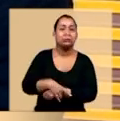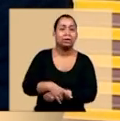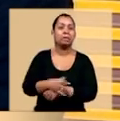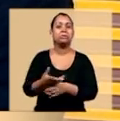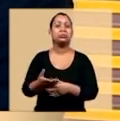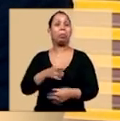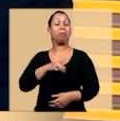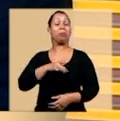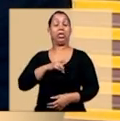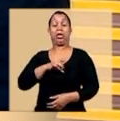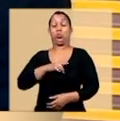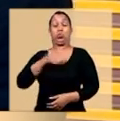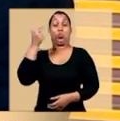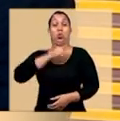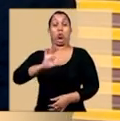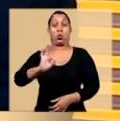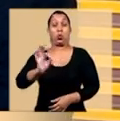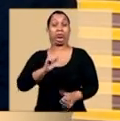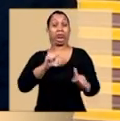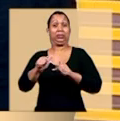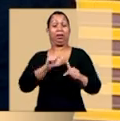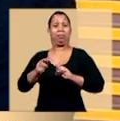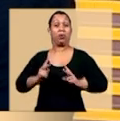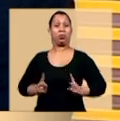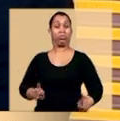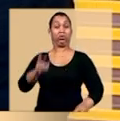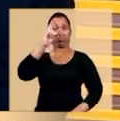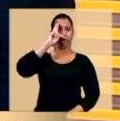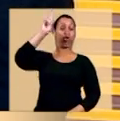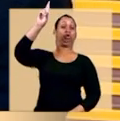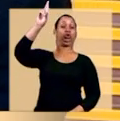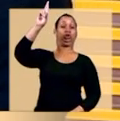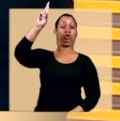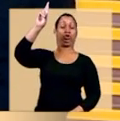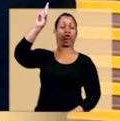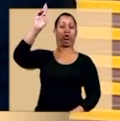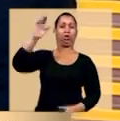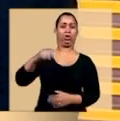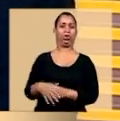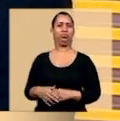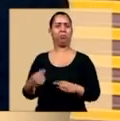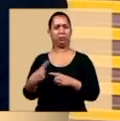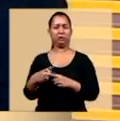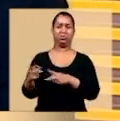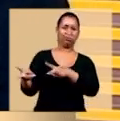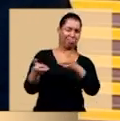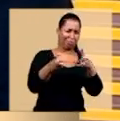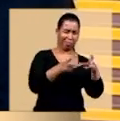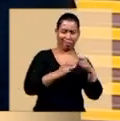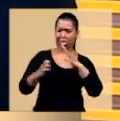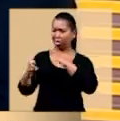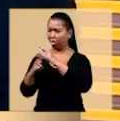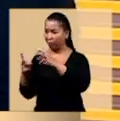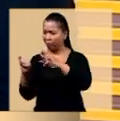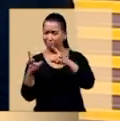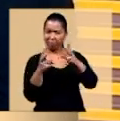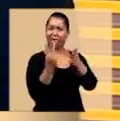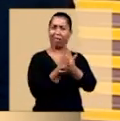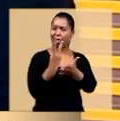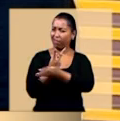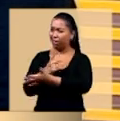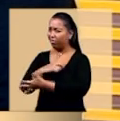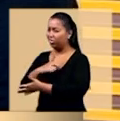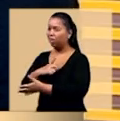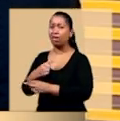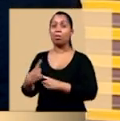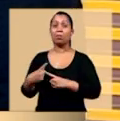insegurança, o medo de não ter capacidade para fazer aquele trabalho. Liderar. É por isso que eu vejo muito isso nas empresas. Eles